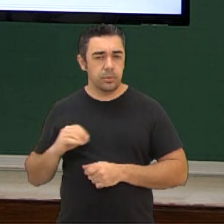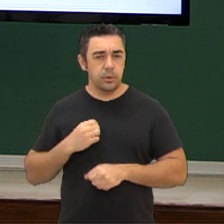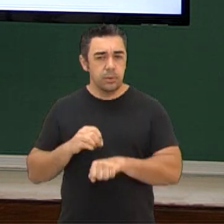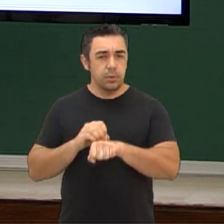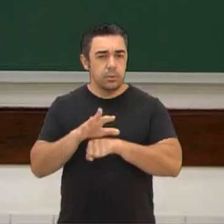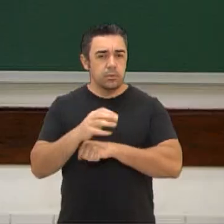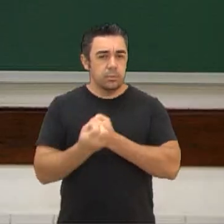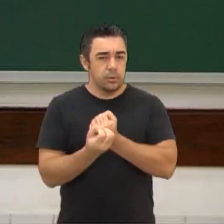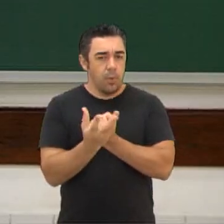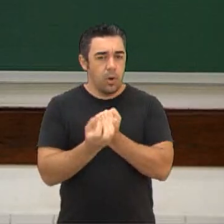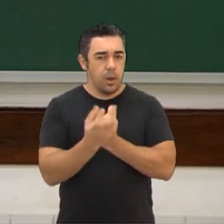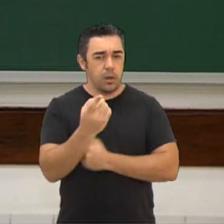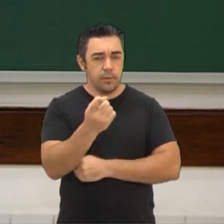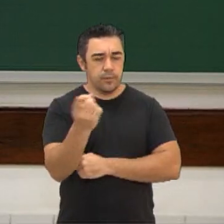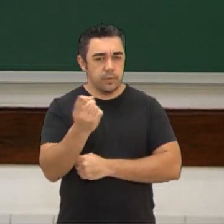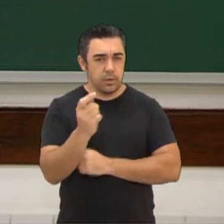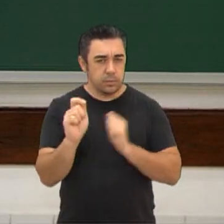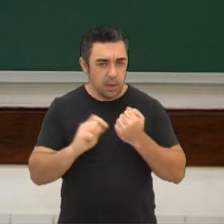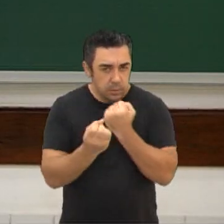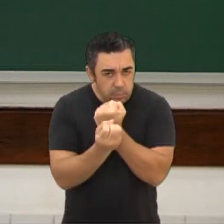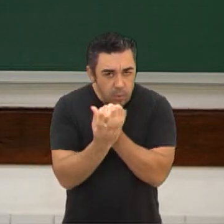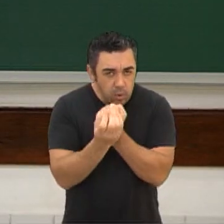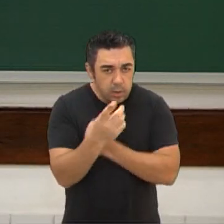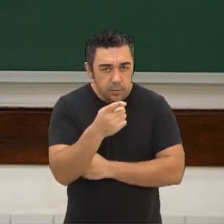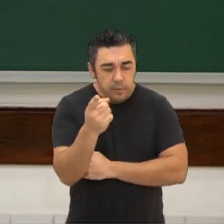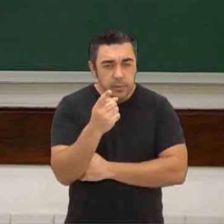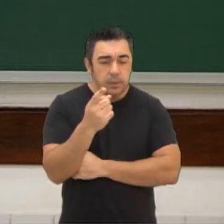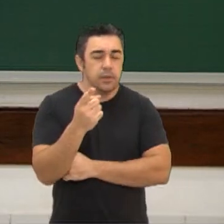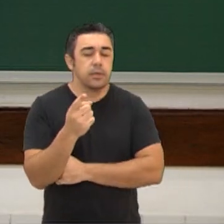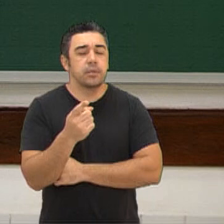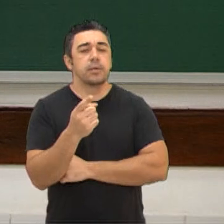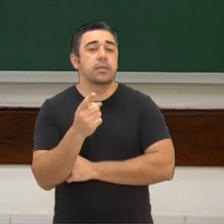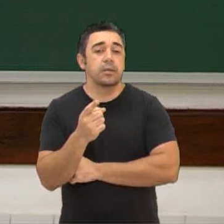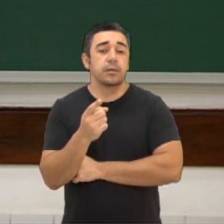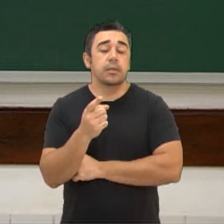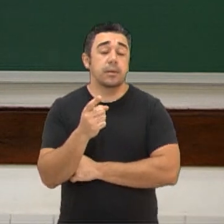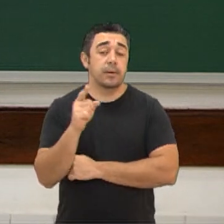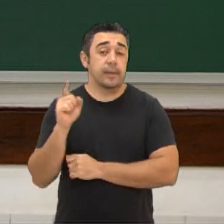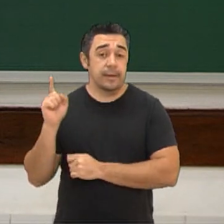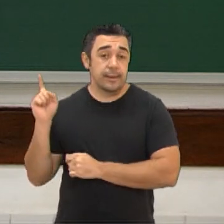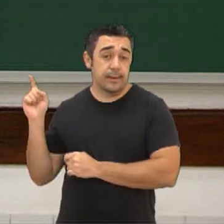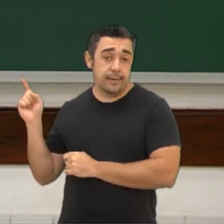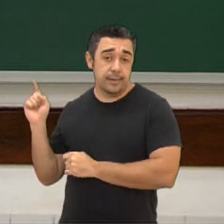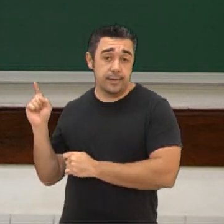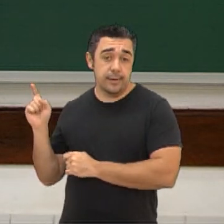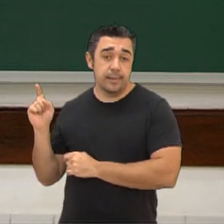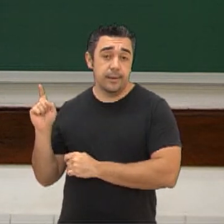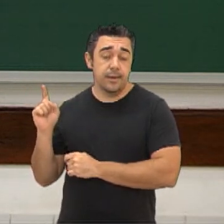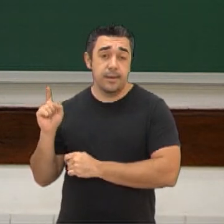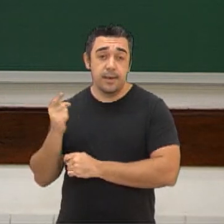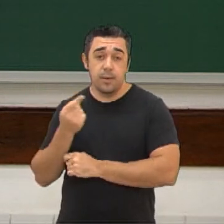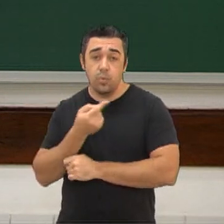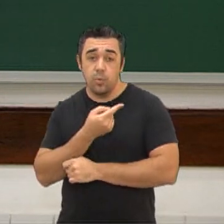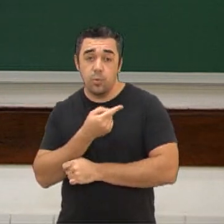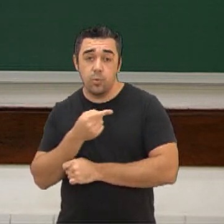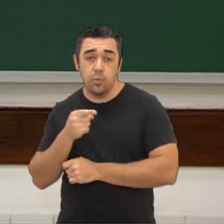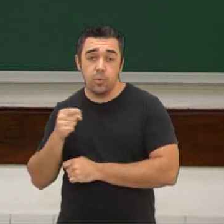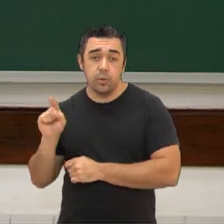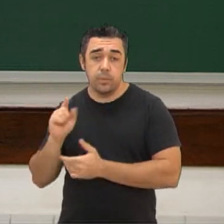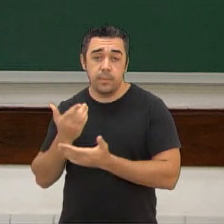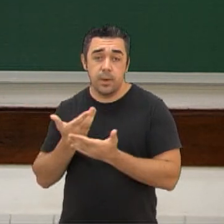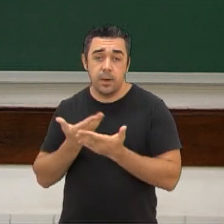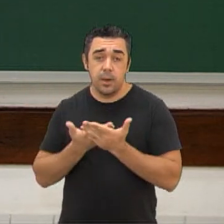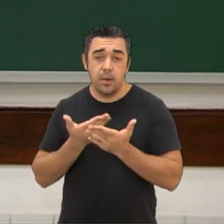spoiler? Vem para a câmera 1. Posso contar uma coisa para vocês, gente? Essa é a última aula